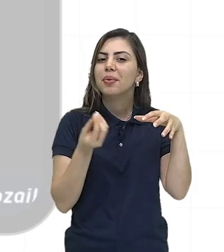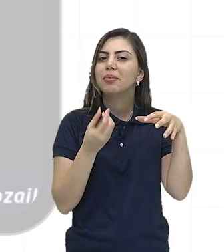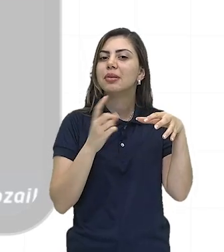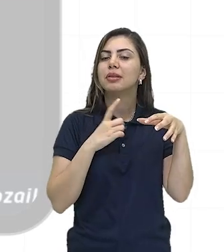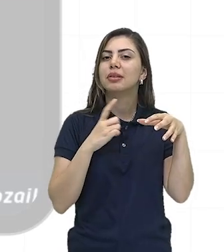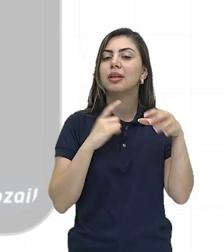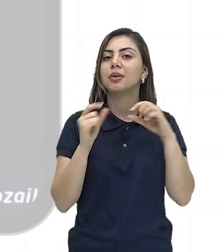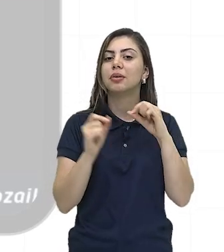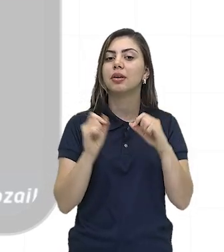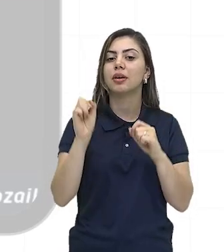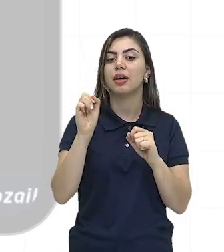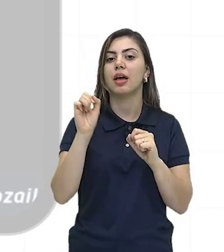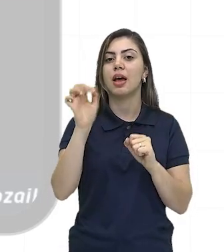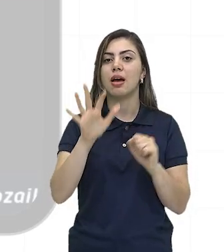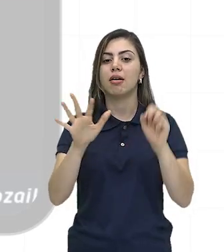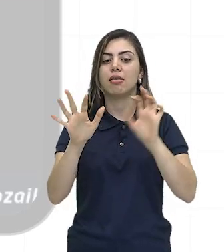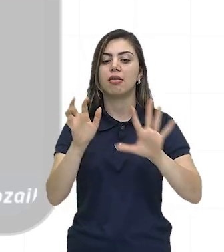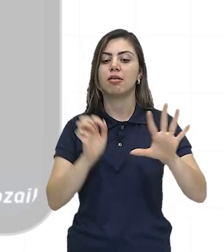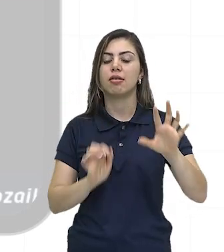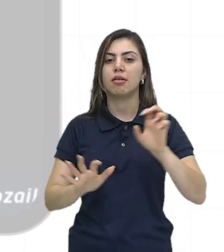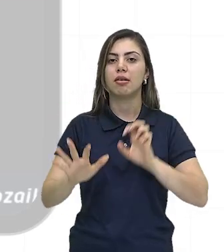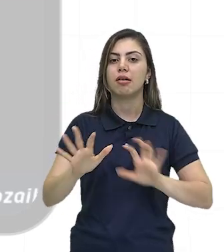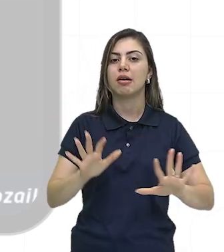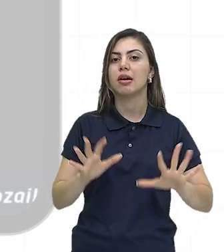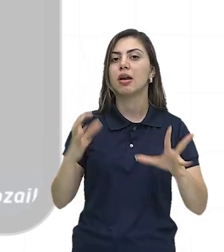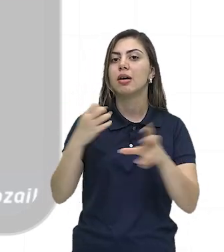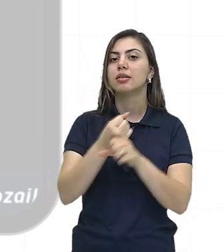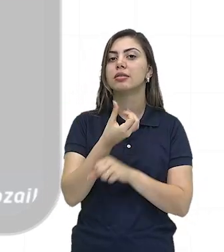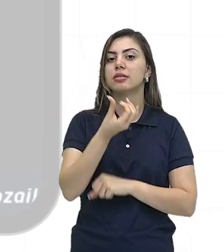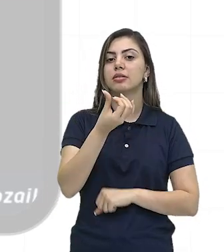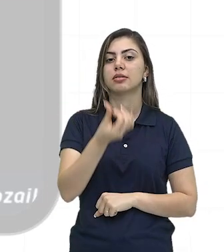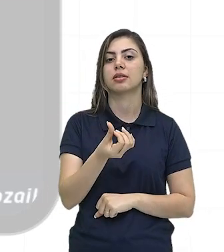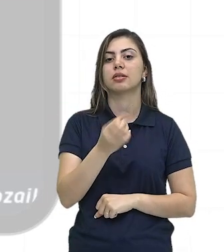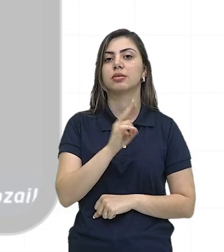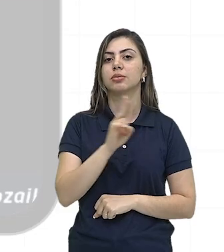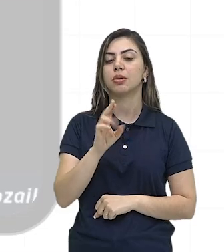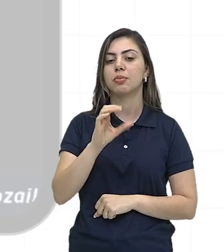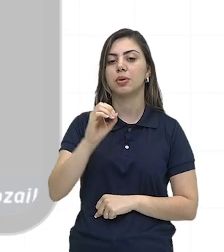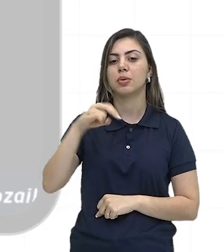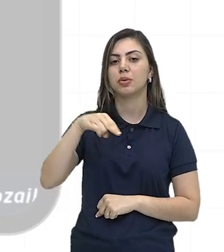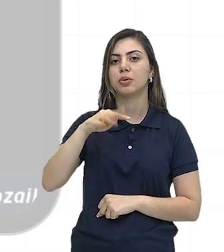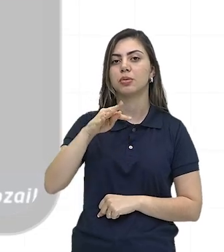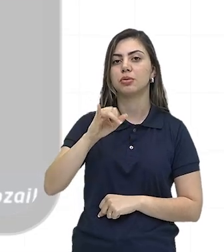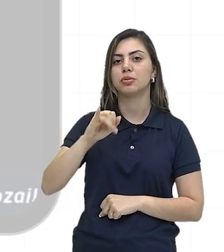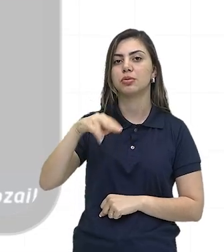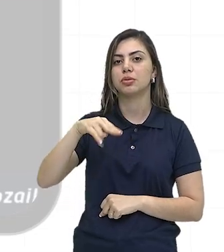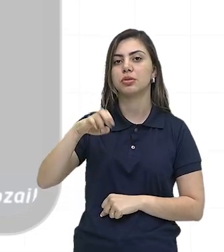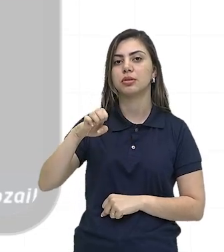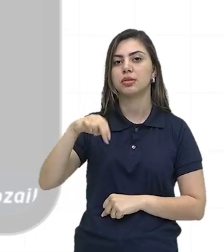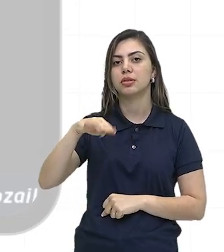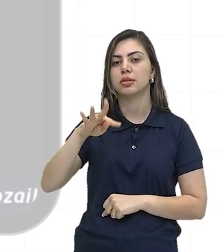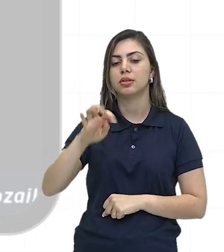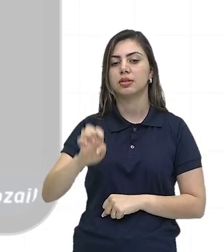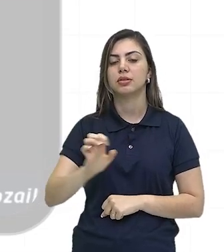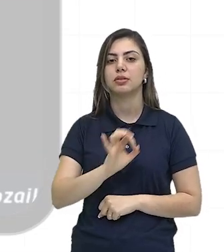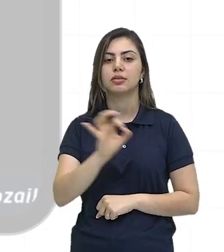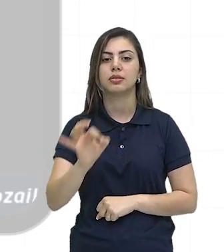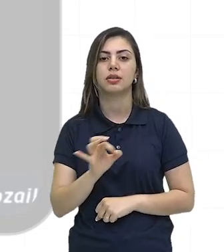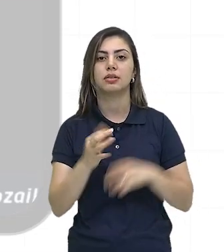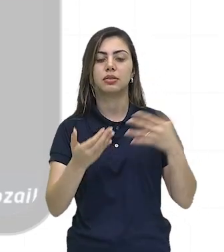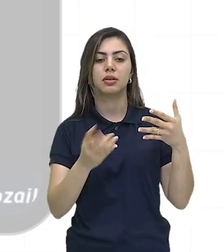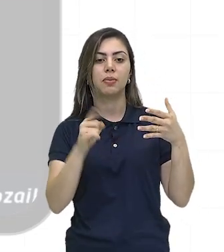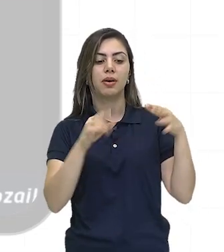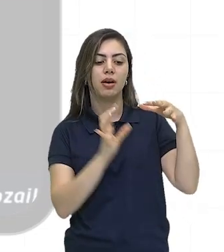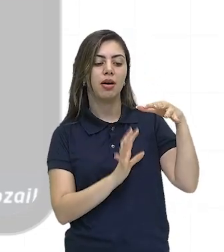por 6 grandes massas de terras, que nós chamamos de continentes. Essas 6 grandes massas